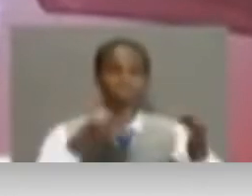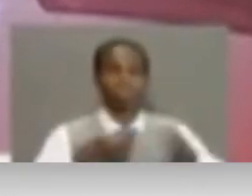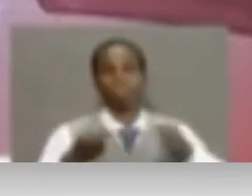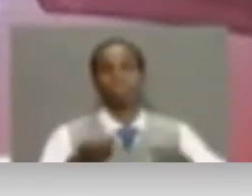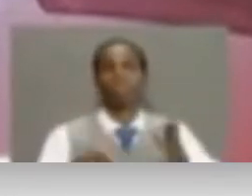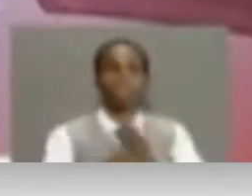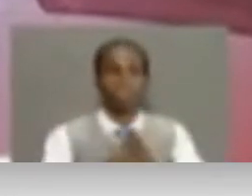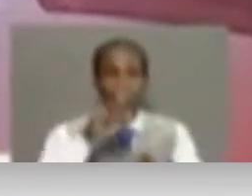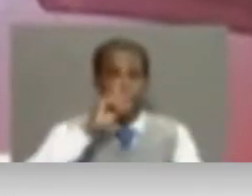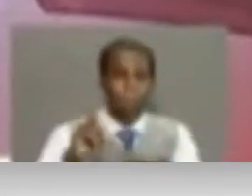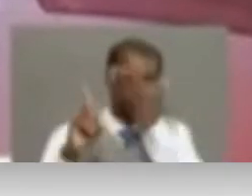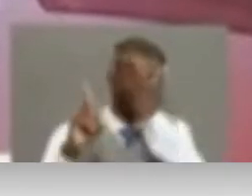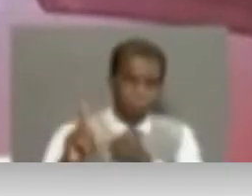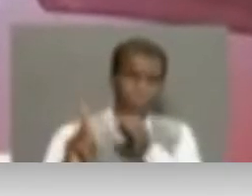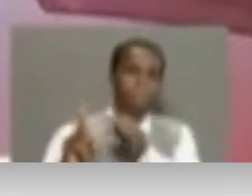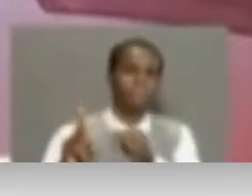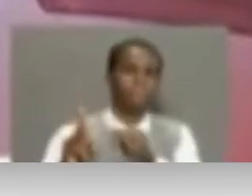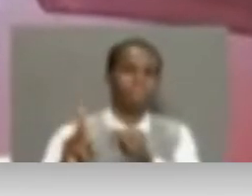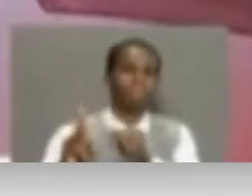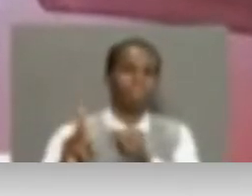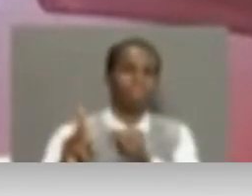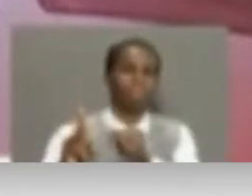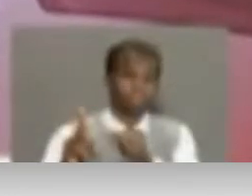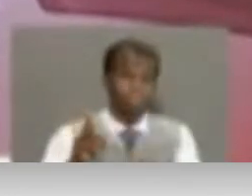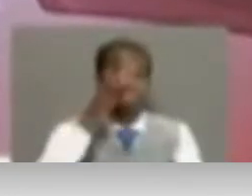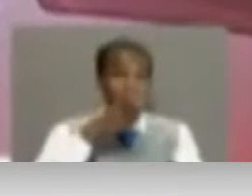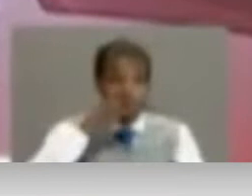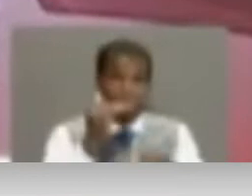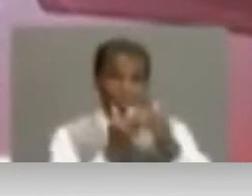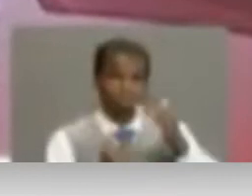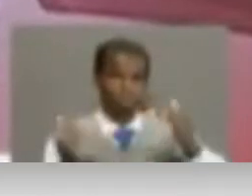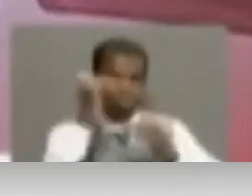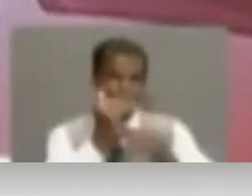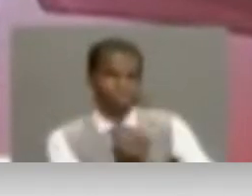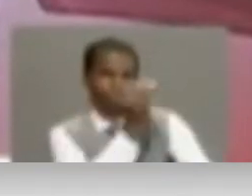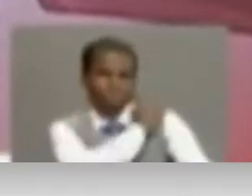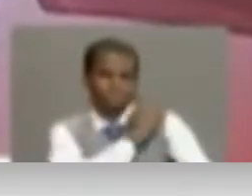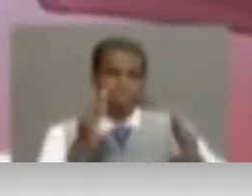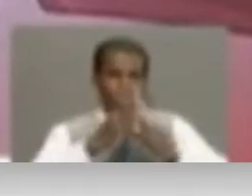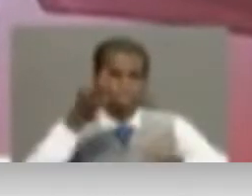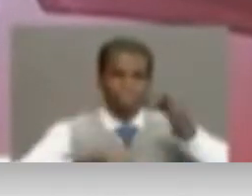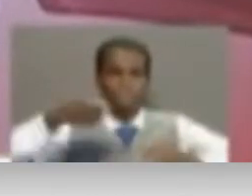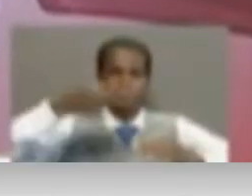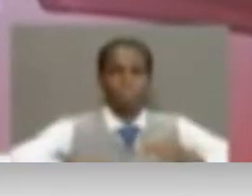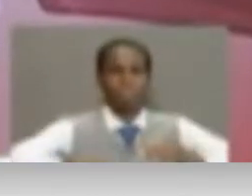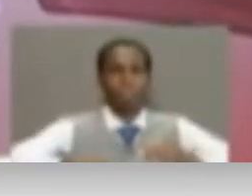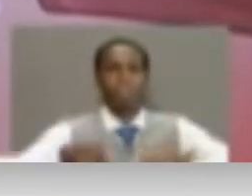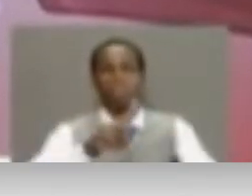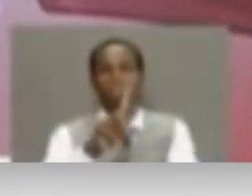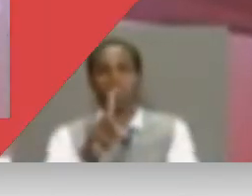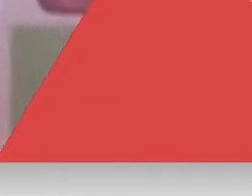discurso da doutora juíza Josefa Aragão. Josefa Neto. Josefa Neto. percebe-se que... Na sua opinião, quem é que não teve em conta o